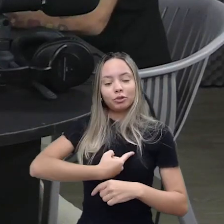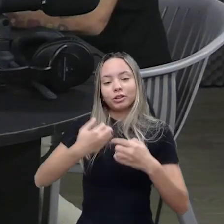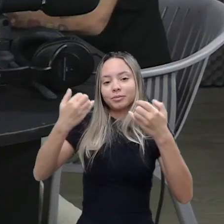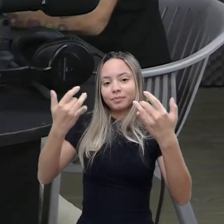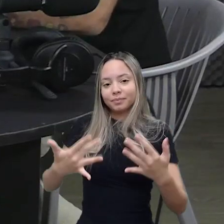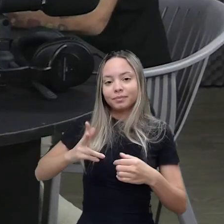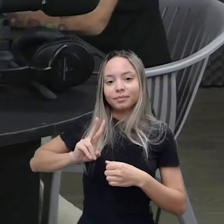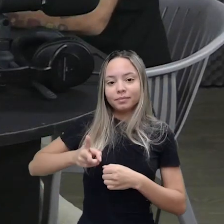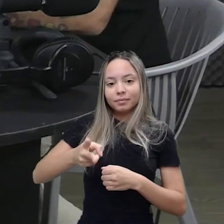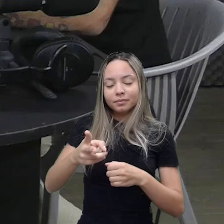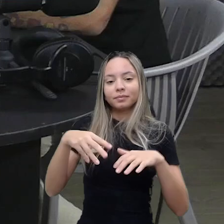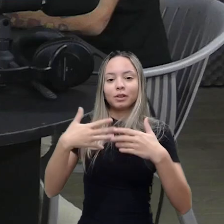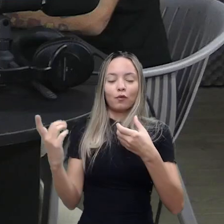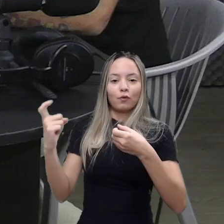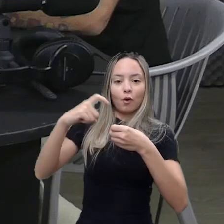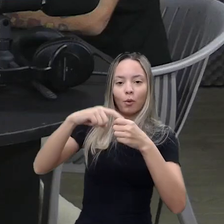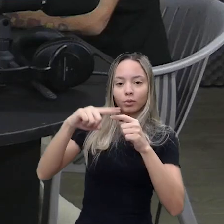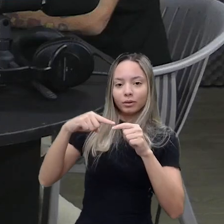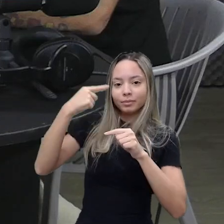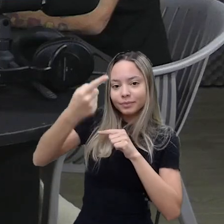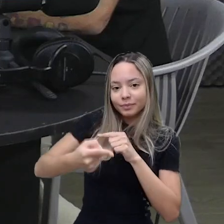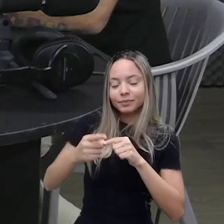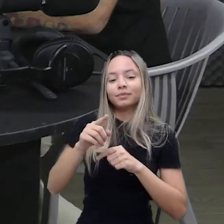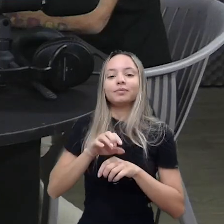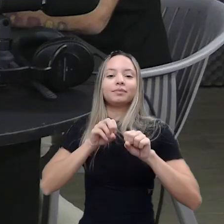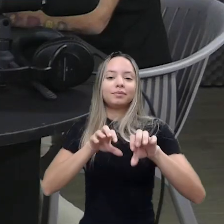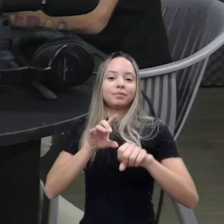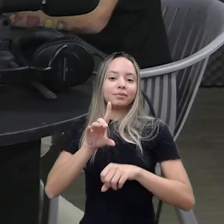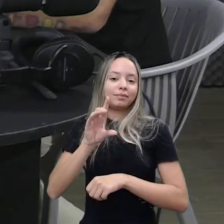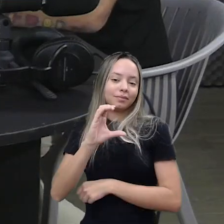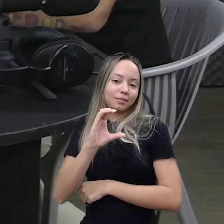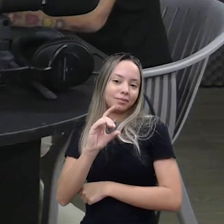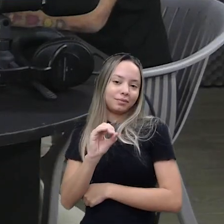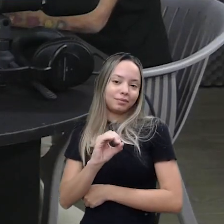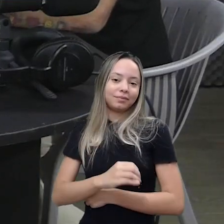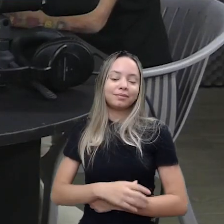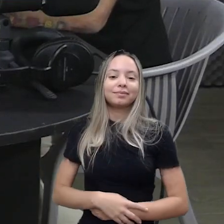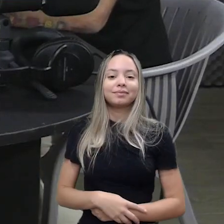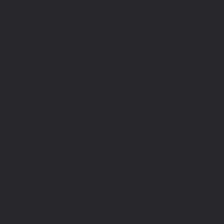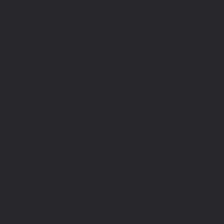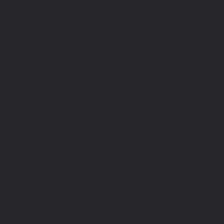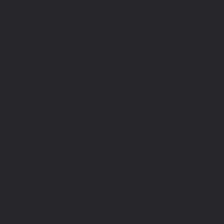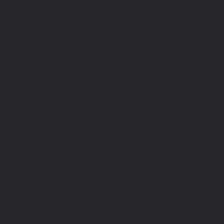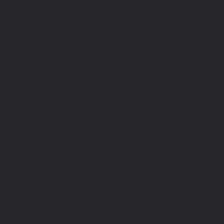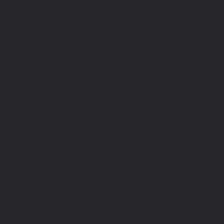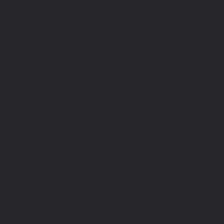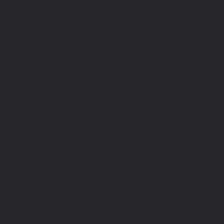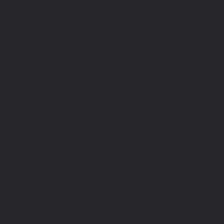conversar mais um pouco, pode ser? Pode sim, vamos lá. Então a gente volta daqui a pouco com Educadoc.